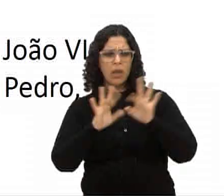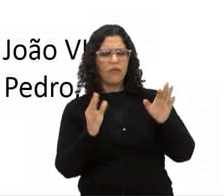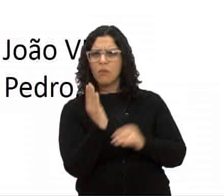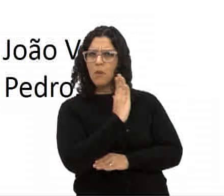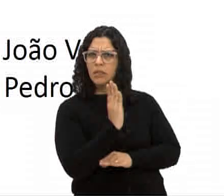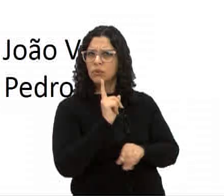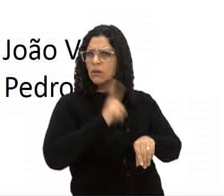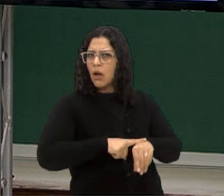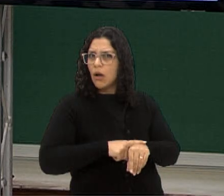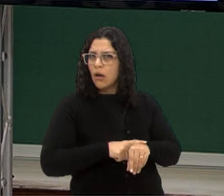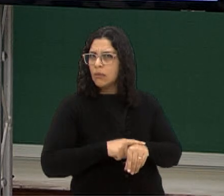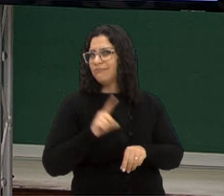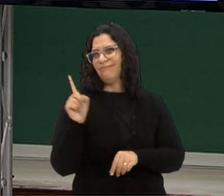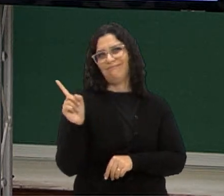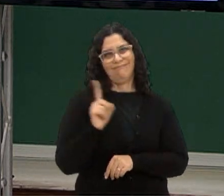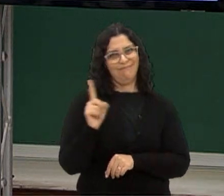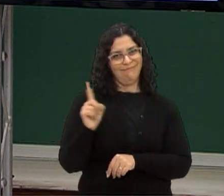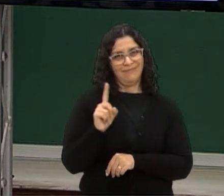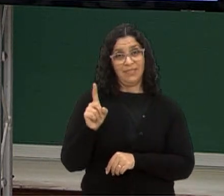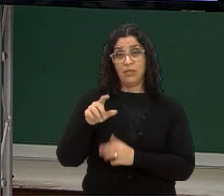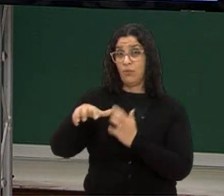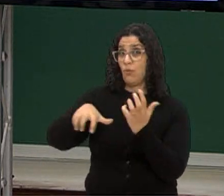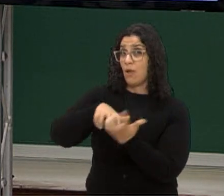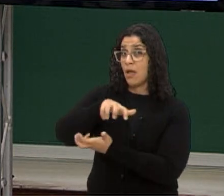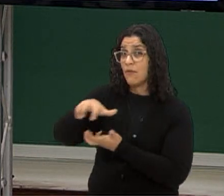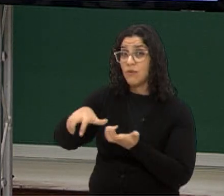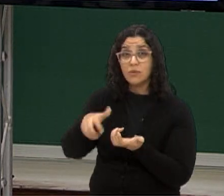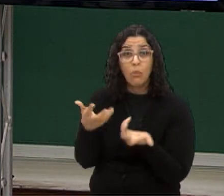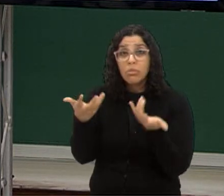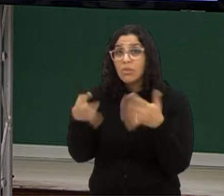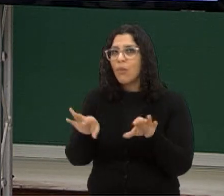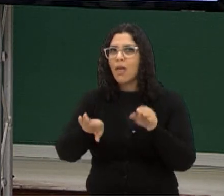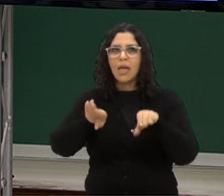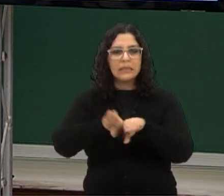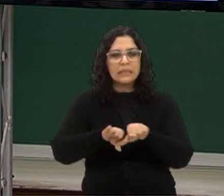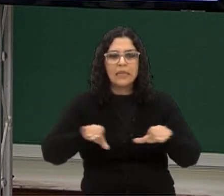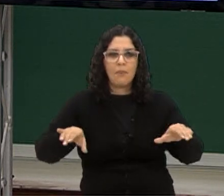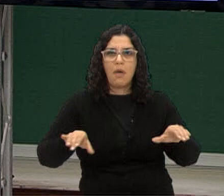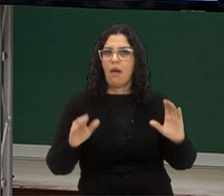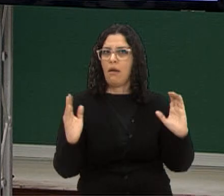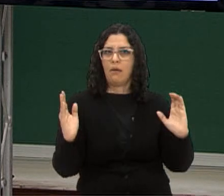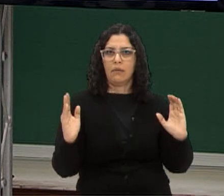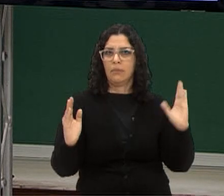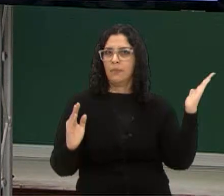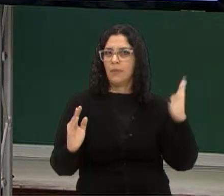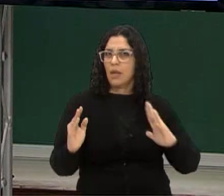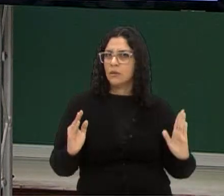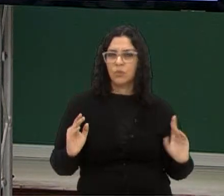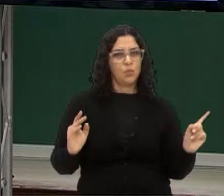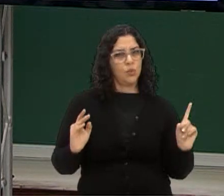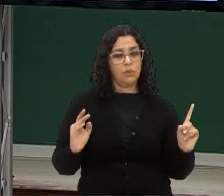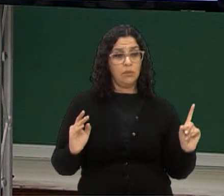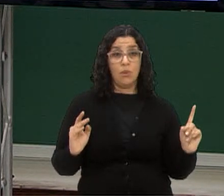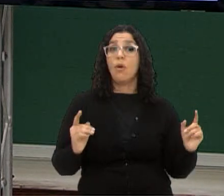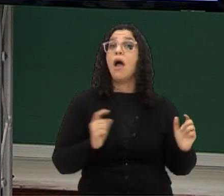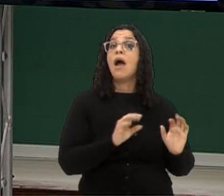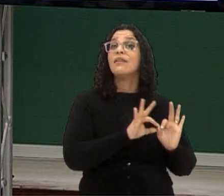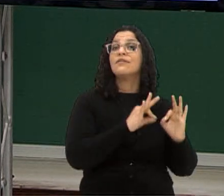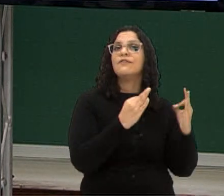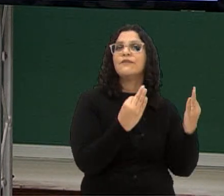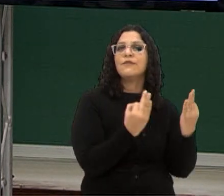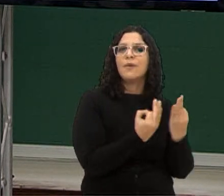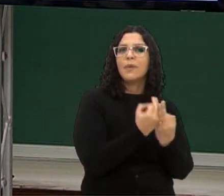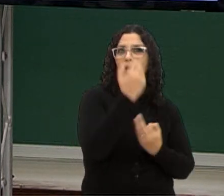Brasil. A Revolução Liberal do Porto não quis a independência do Brasil. Ela quis o retorno de Dom João VI e sua família